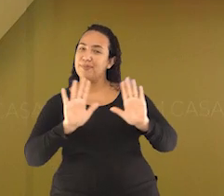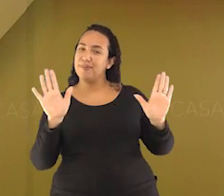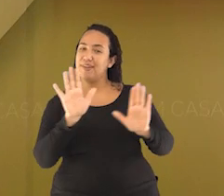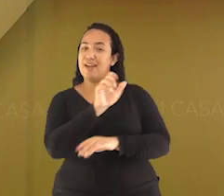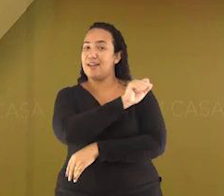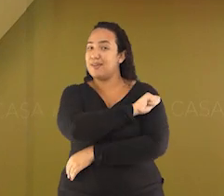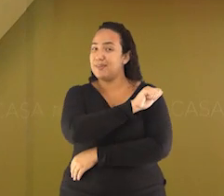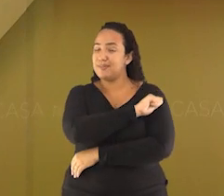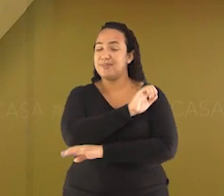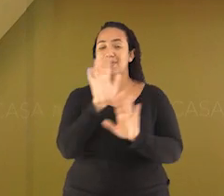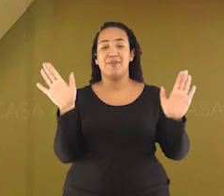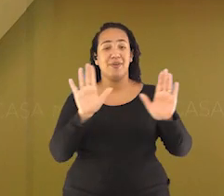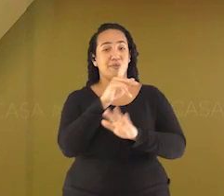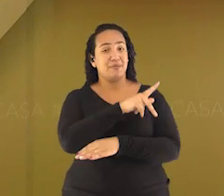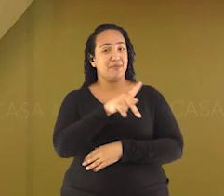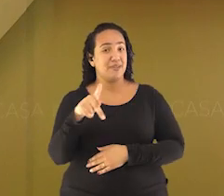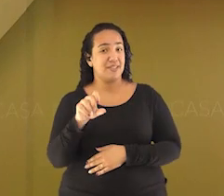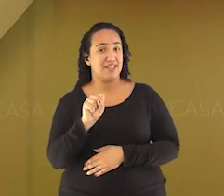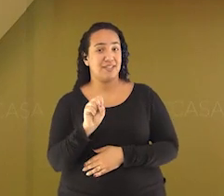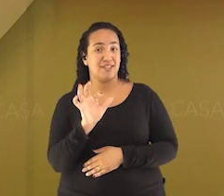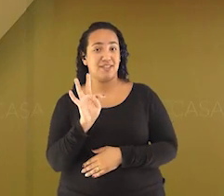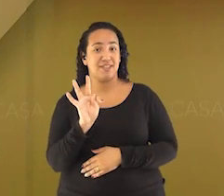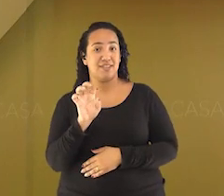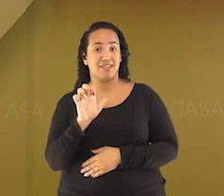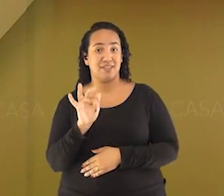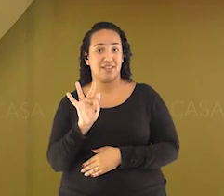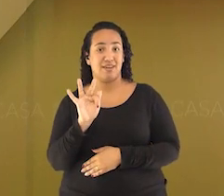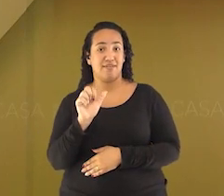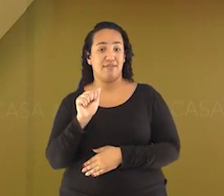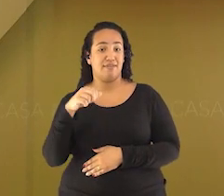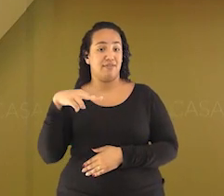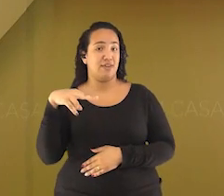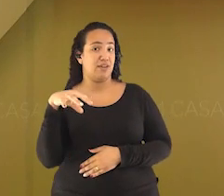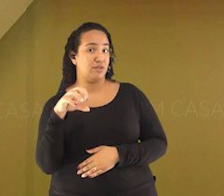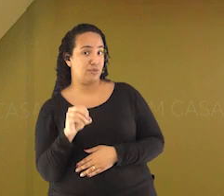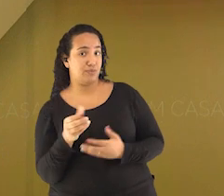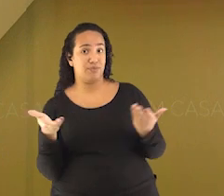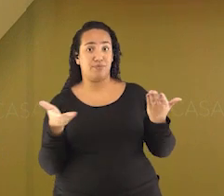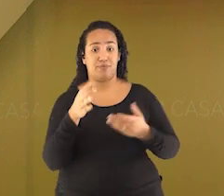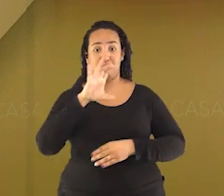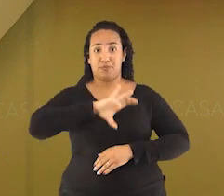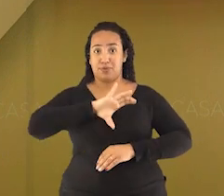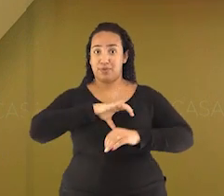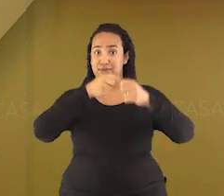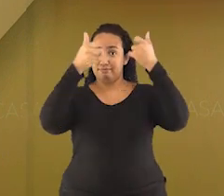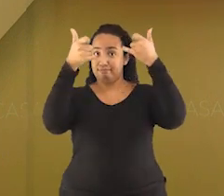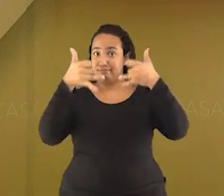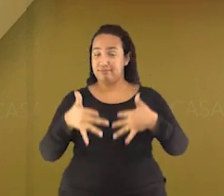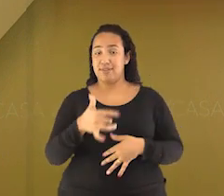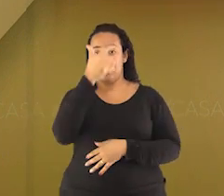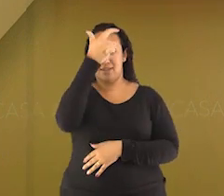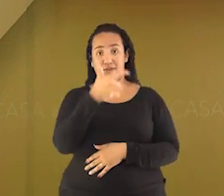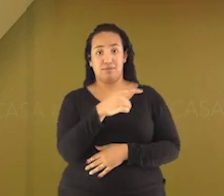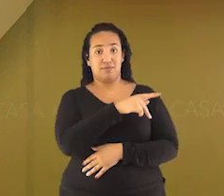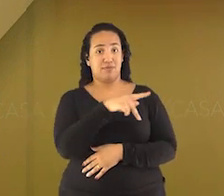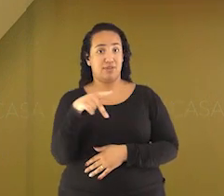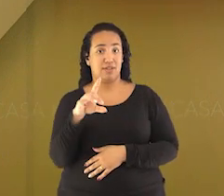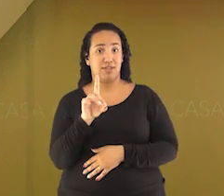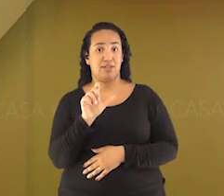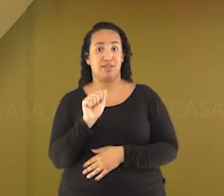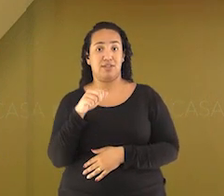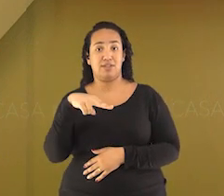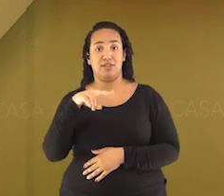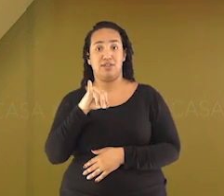Olá, estudantes! Olá, professor Stefano! Sejam bem-vindos a mais um Português Explica. Eu sou a professora